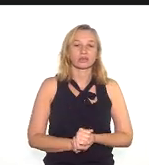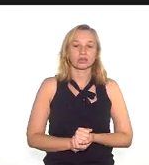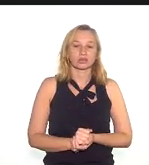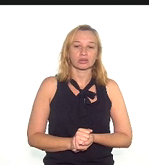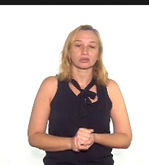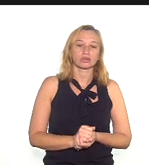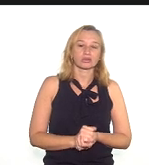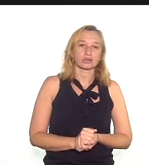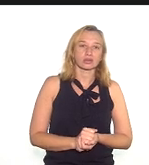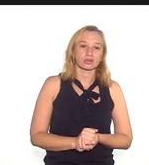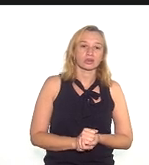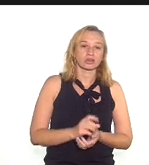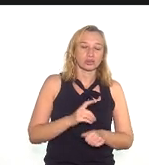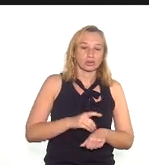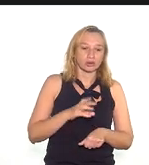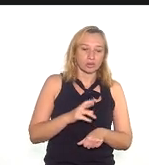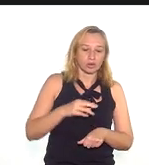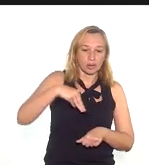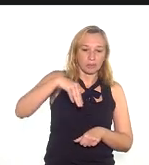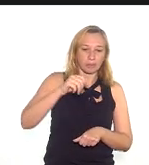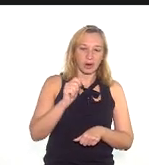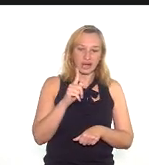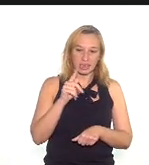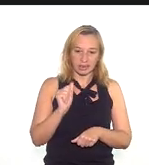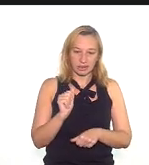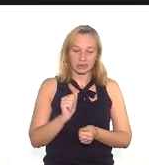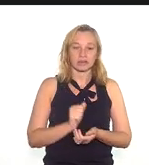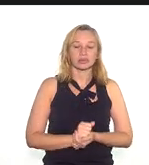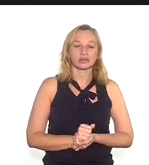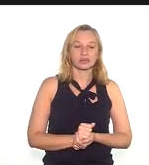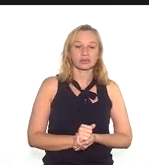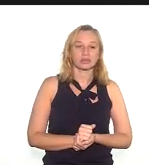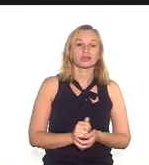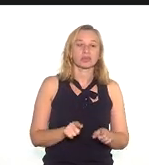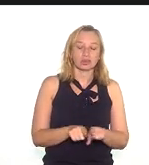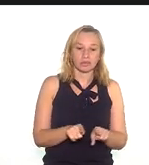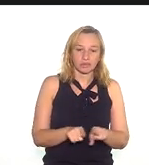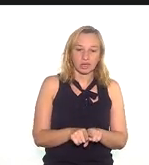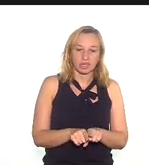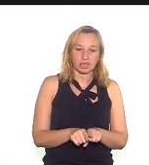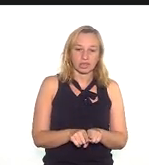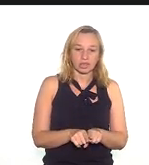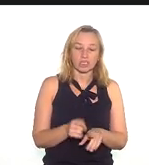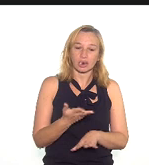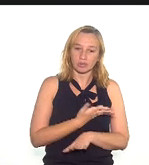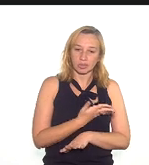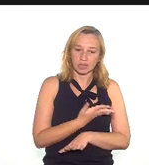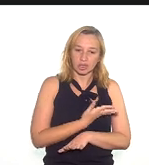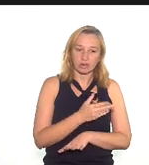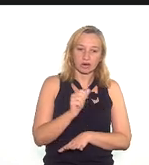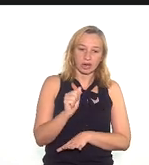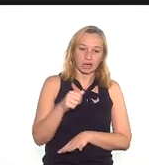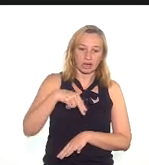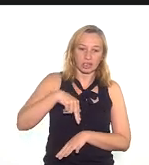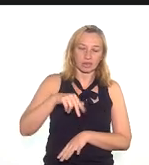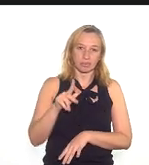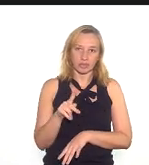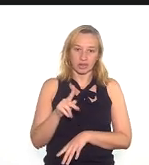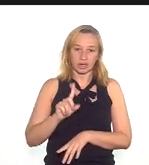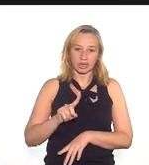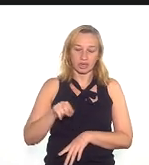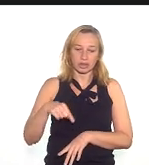cumprimento especial à doutora Magda Chambriard e cumprimentar também meus colegas da ANP e